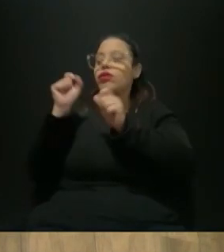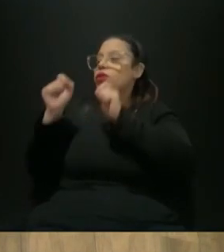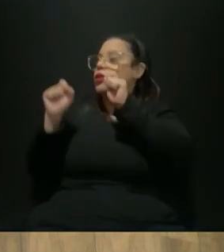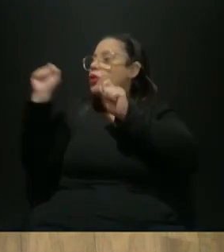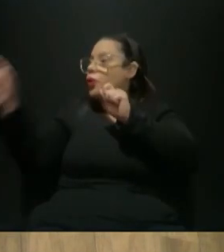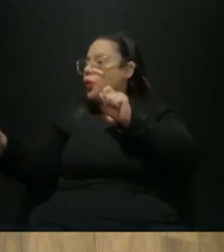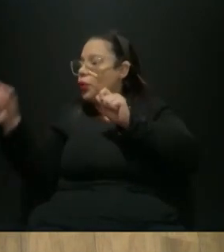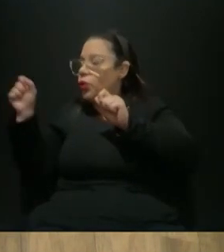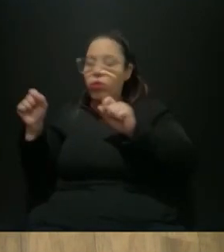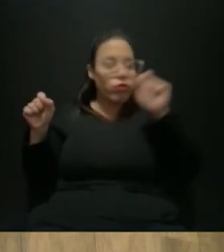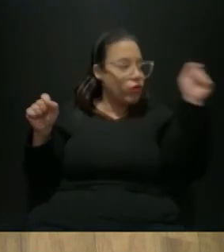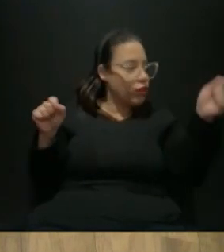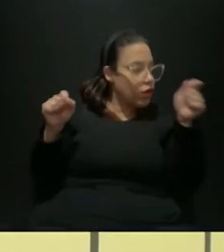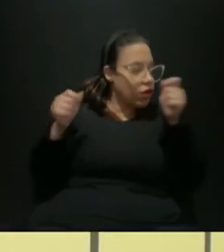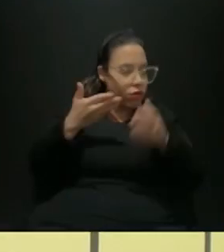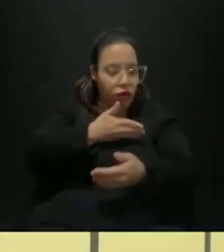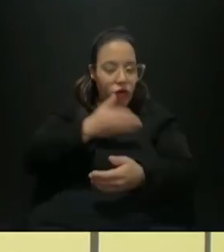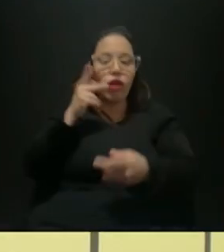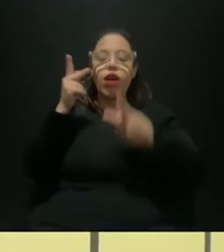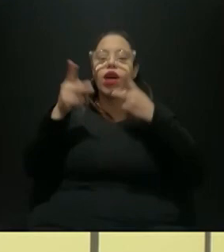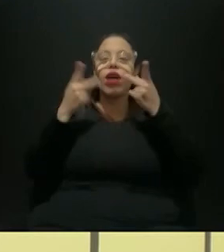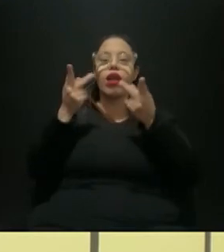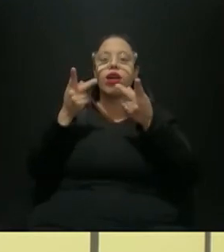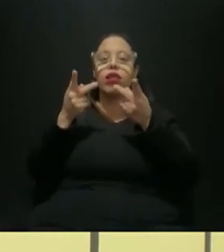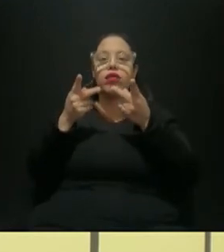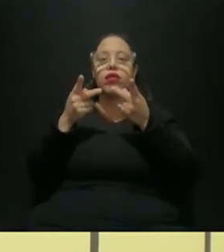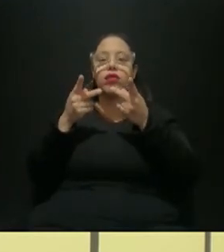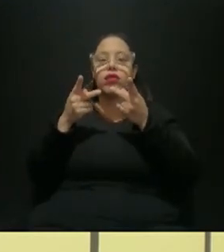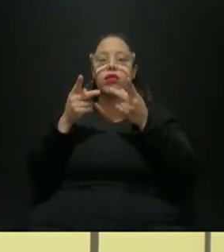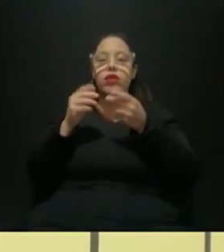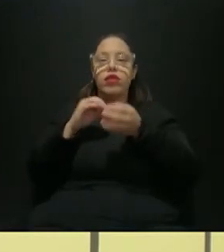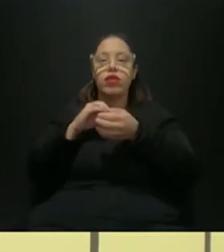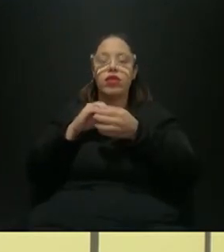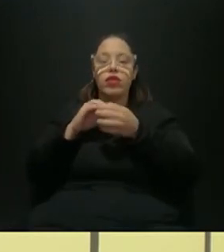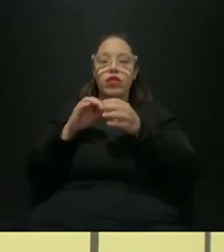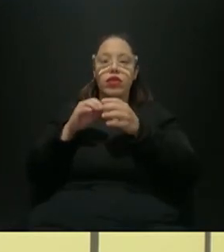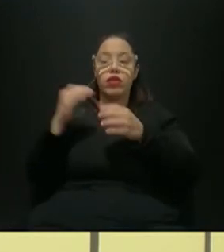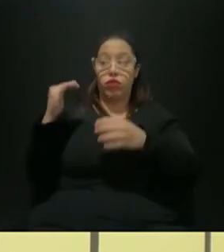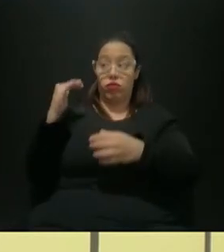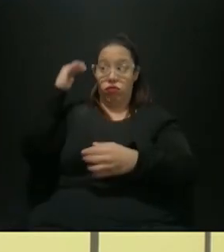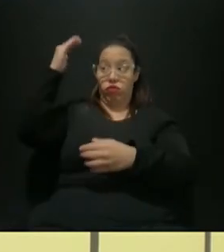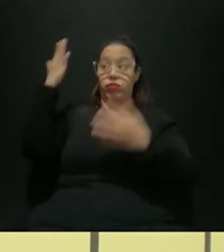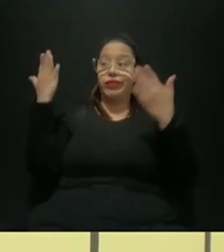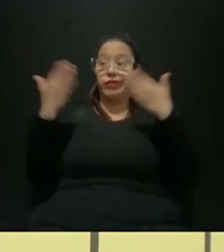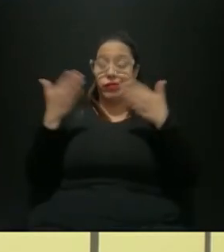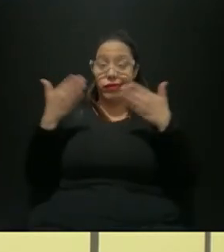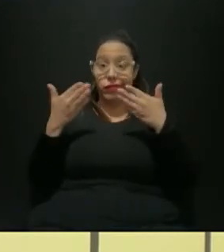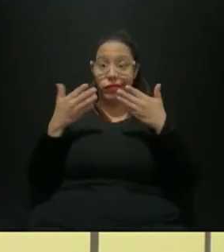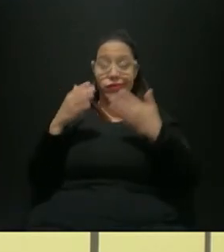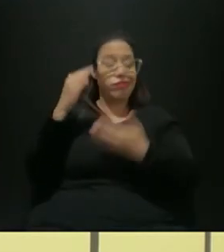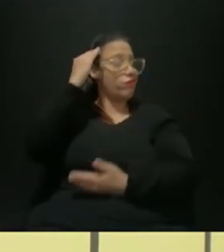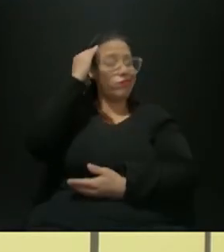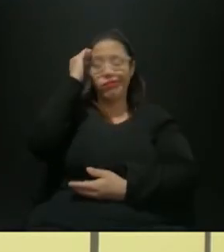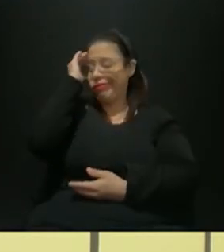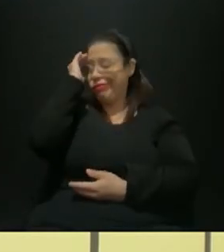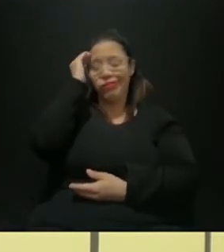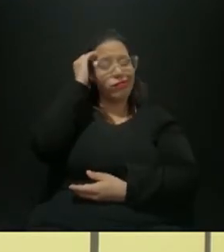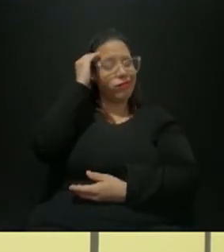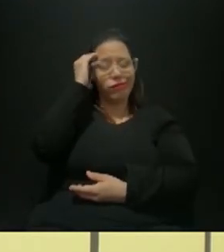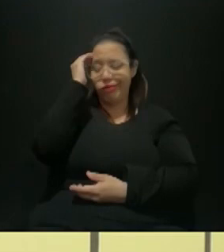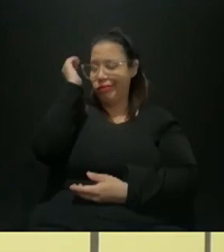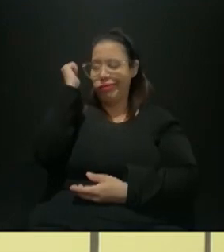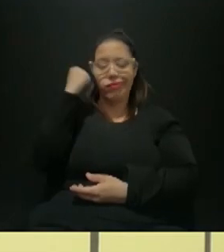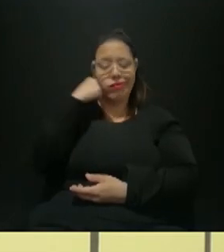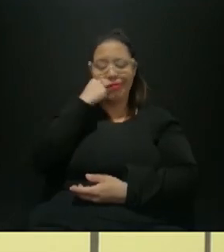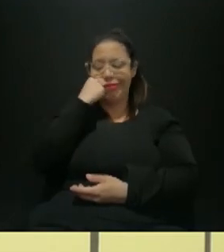colegas falaram, a gente vai entendendo que os adultos ainda hoje, eles não entendem muito bem, né, quais são os